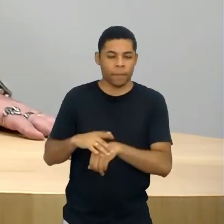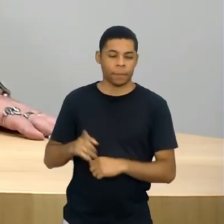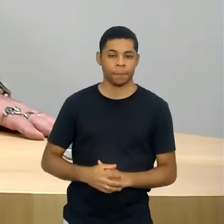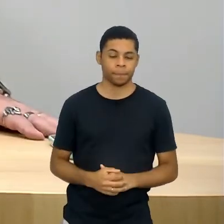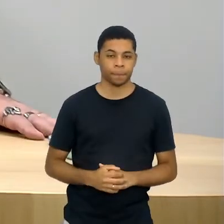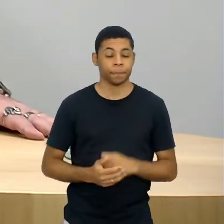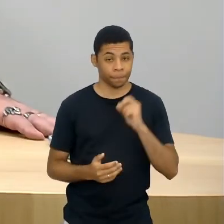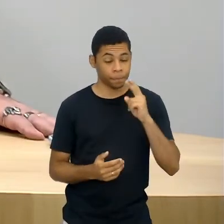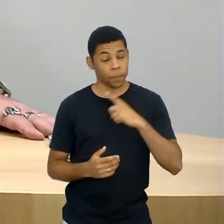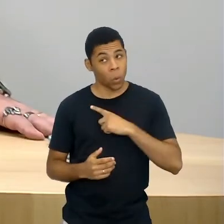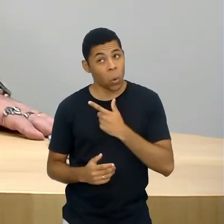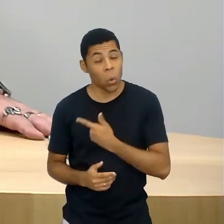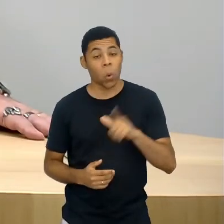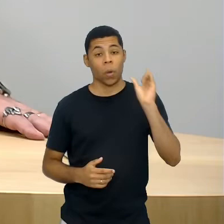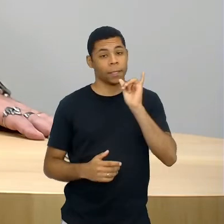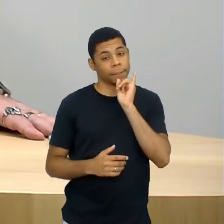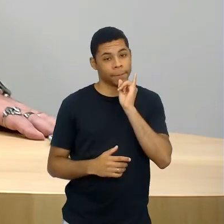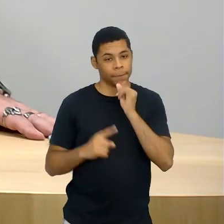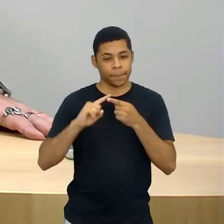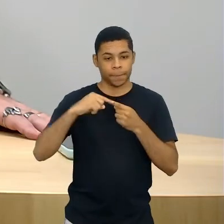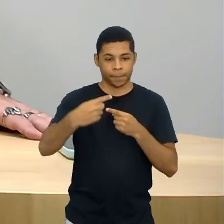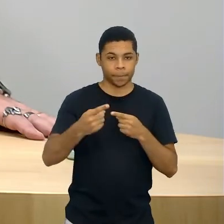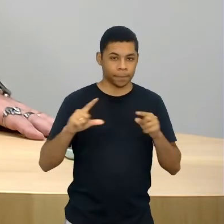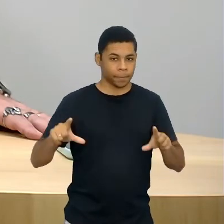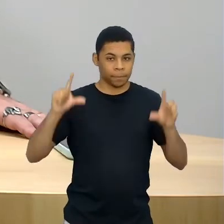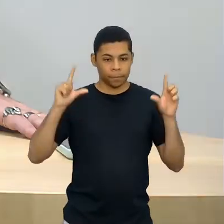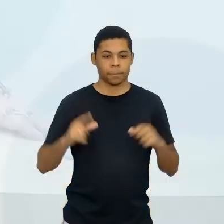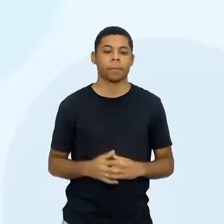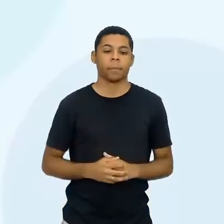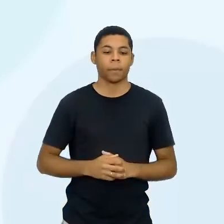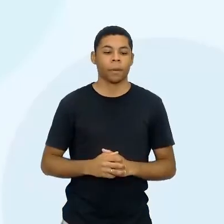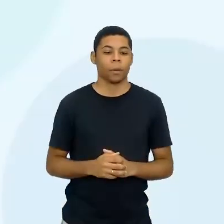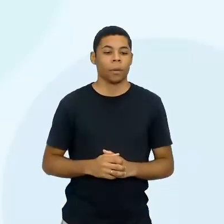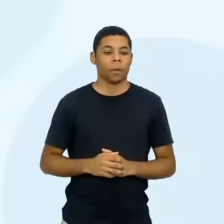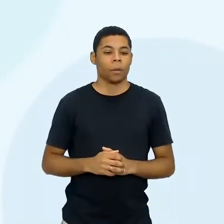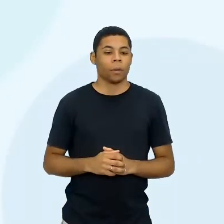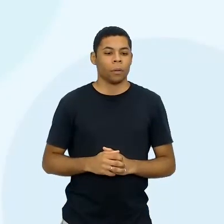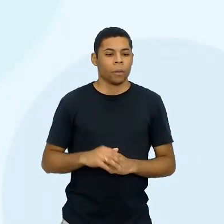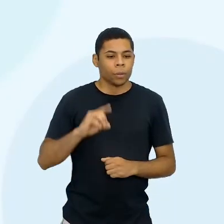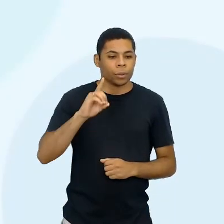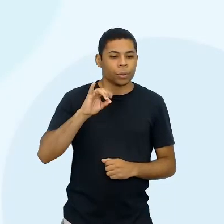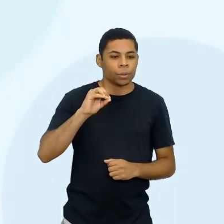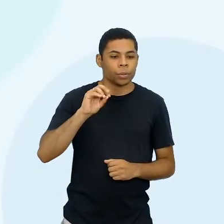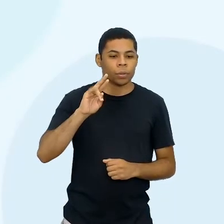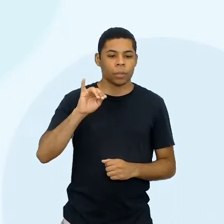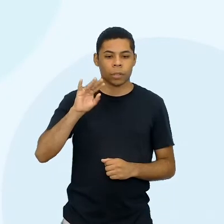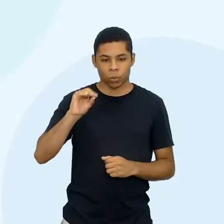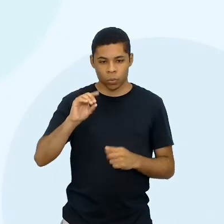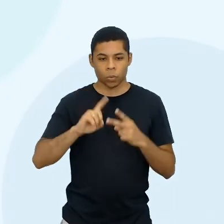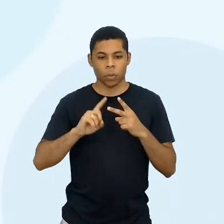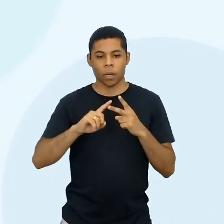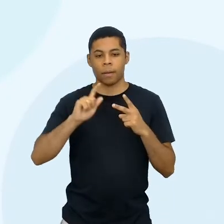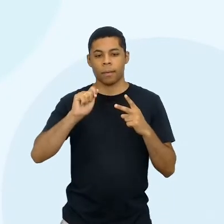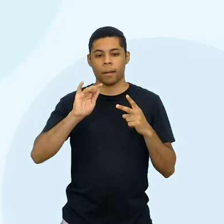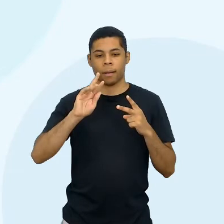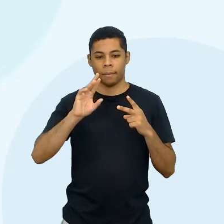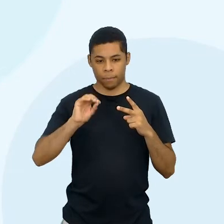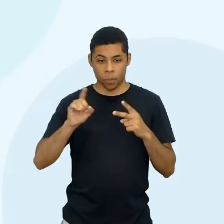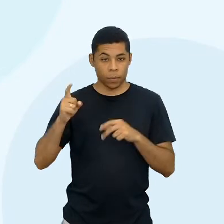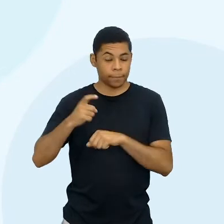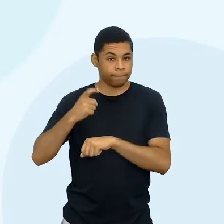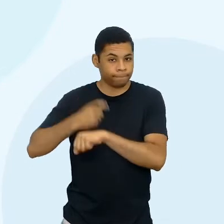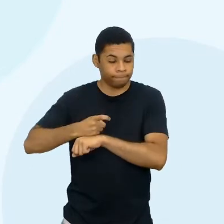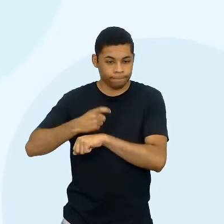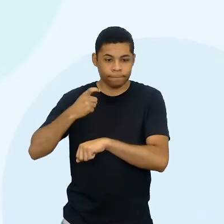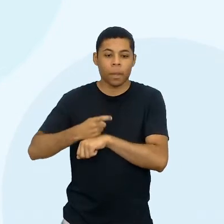E aí tem um outro exemplo, pode ir para a próxima tela, o diorito e o gabro, tá certo? Que também são rochas